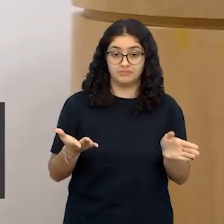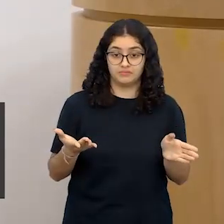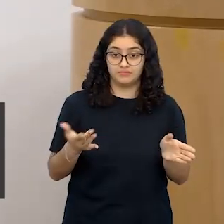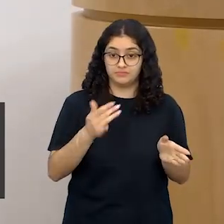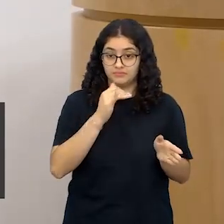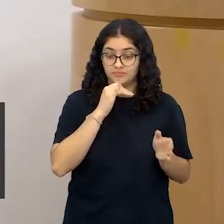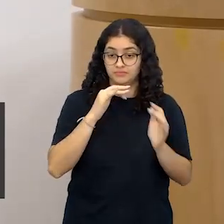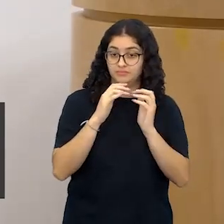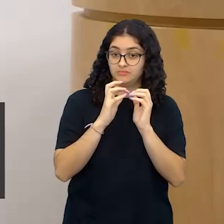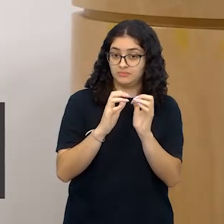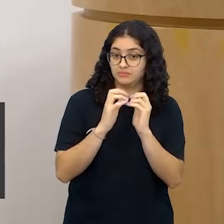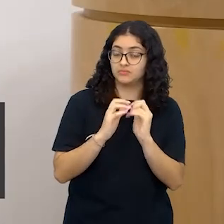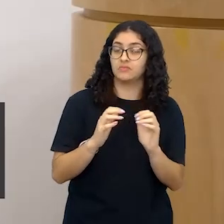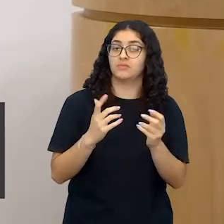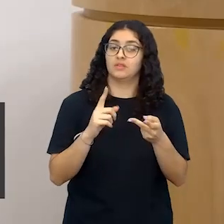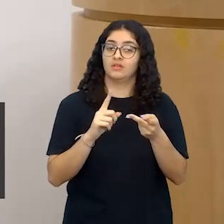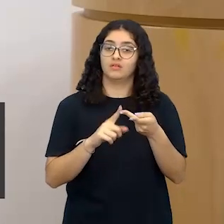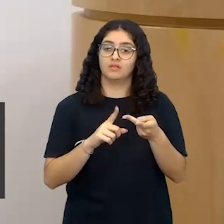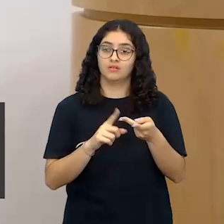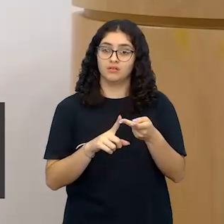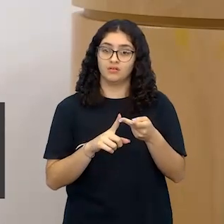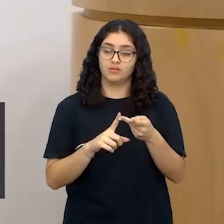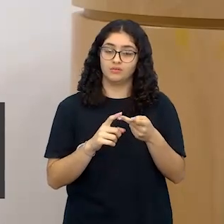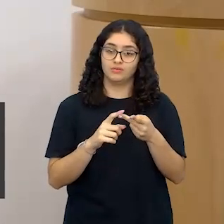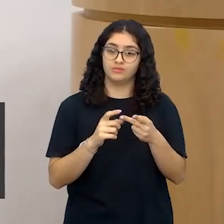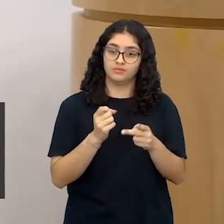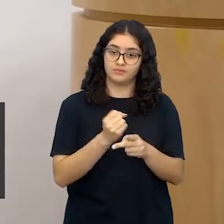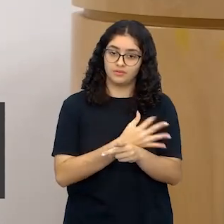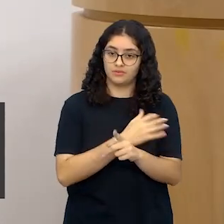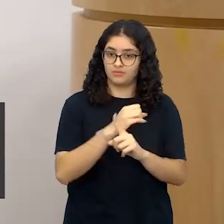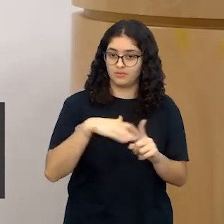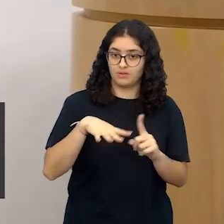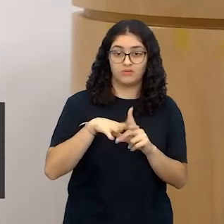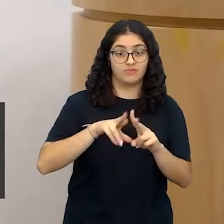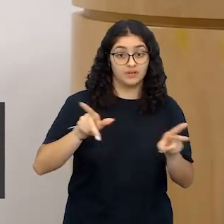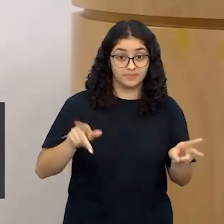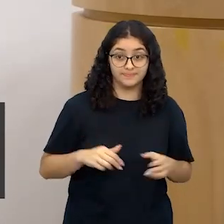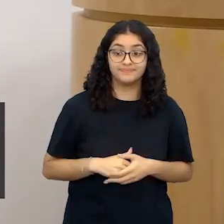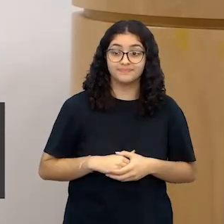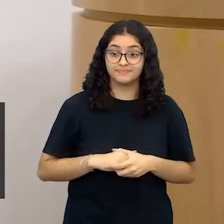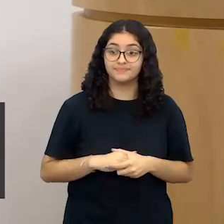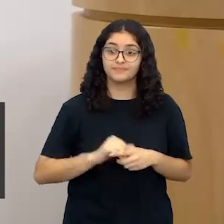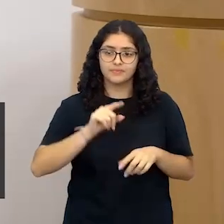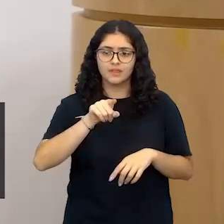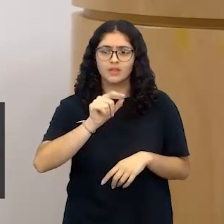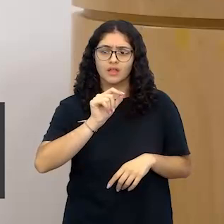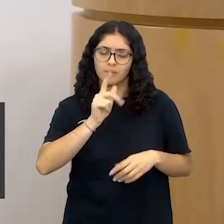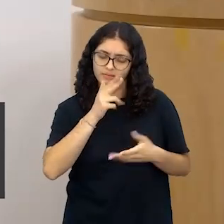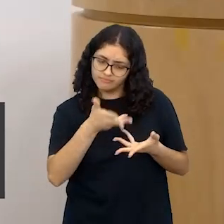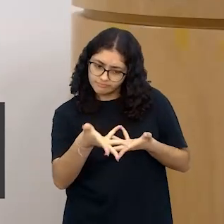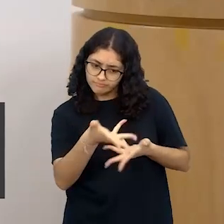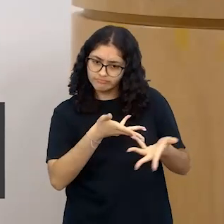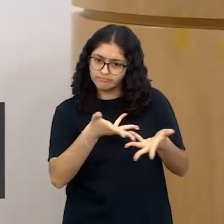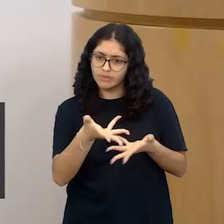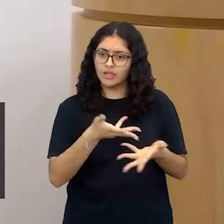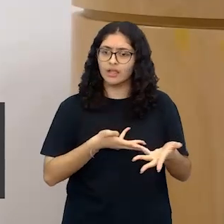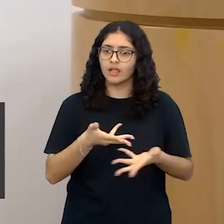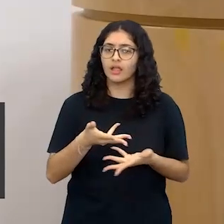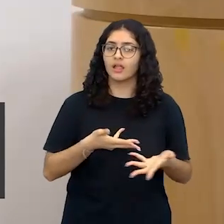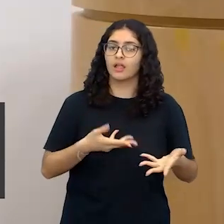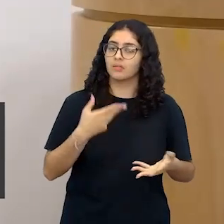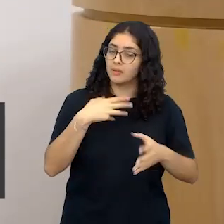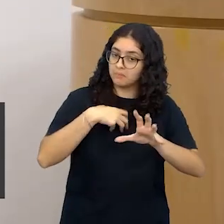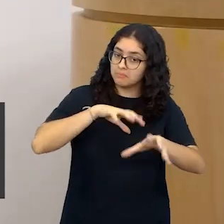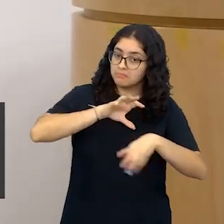habilidades cognitivas, de habilidades socioemocionais distintas. Você faz com que essa interação, de forma bem